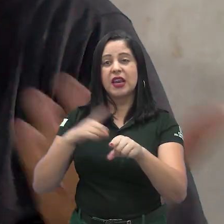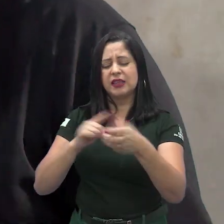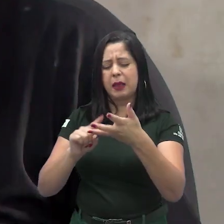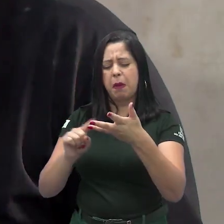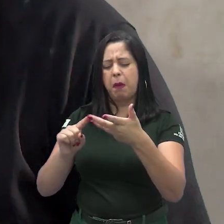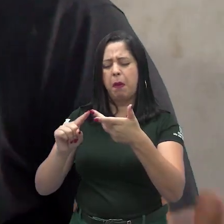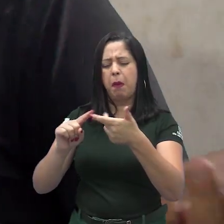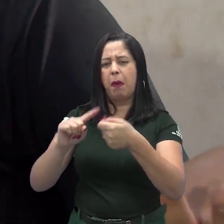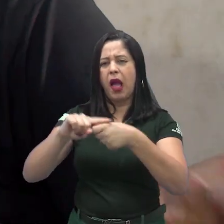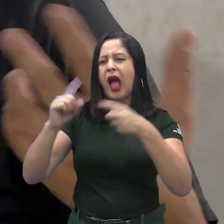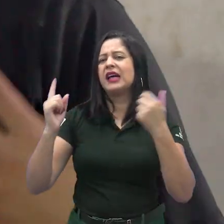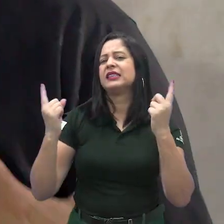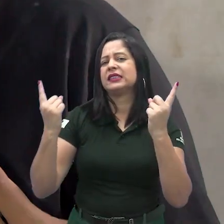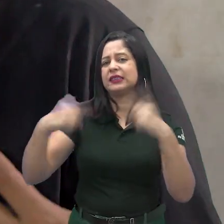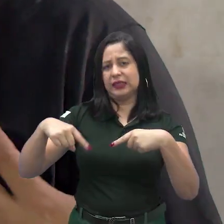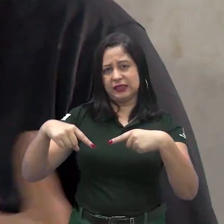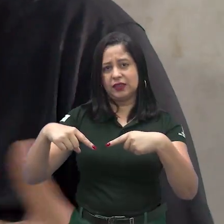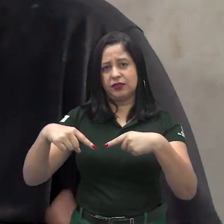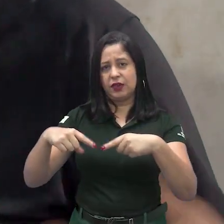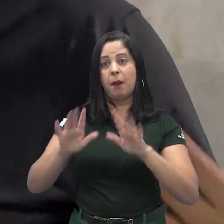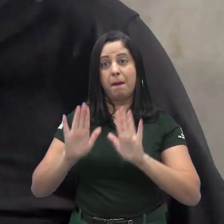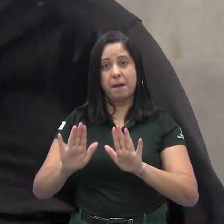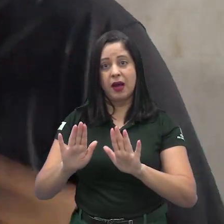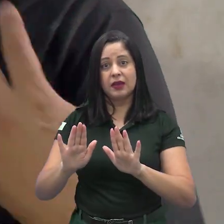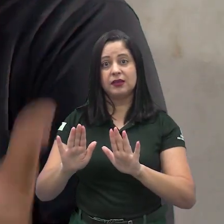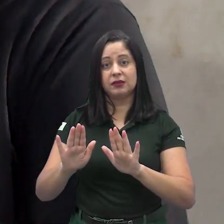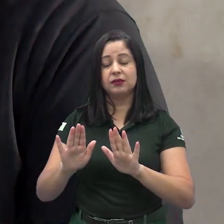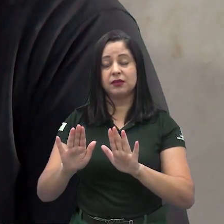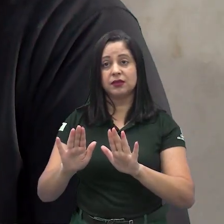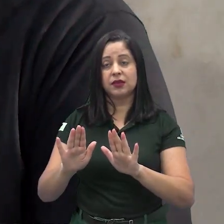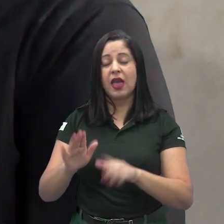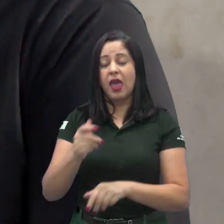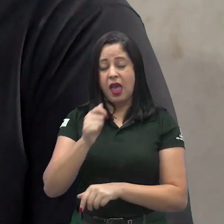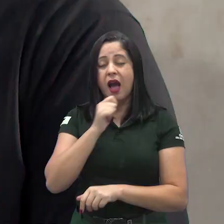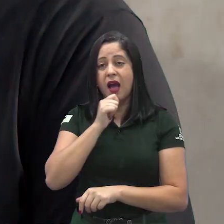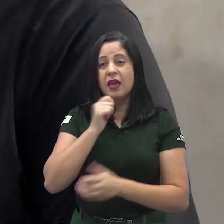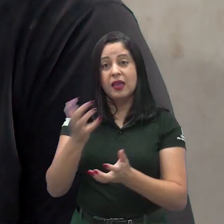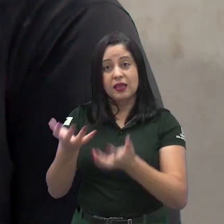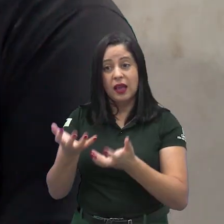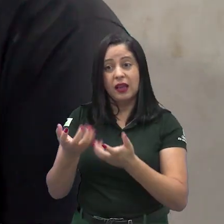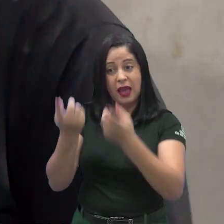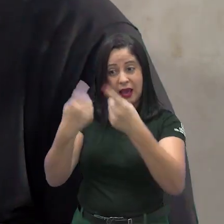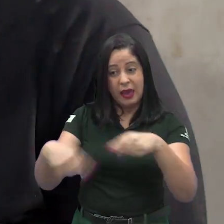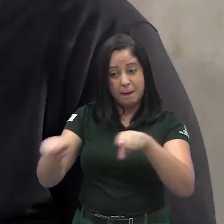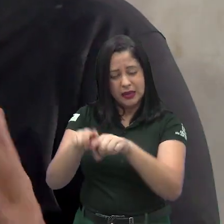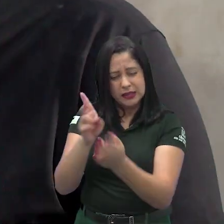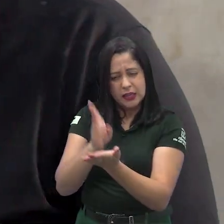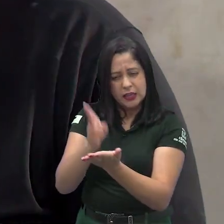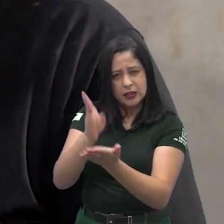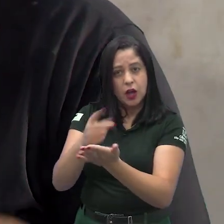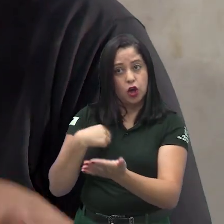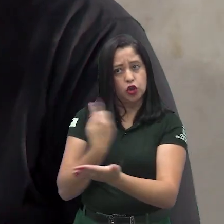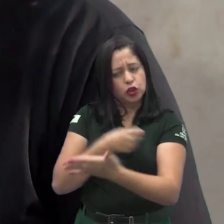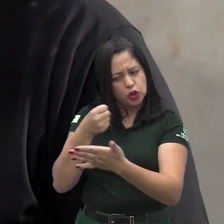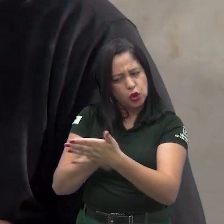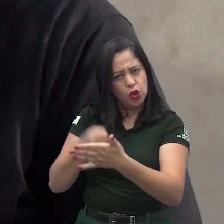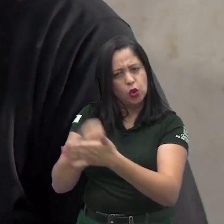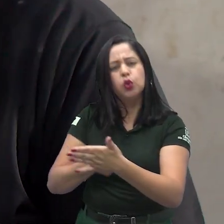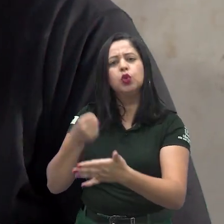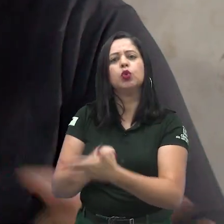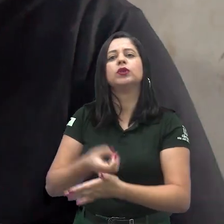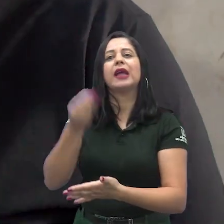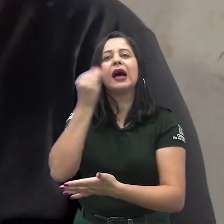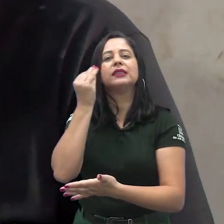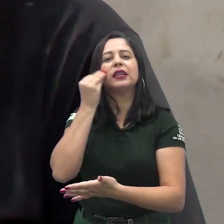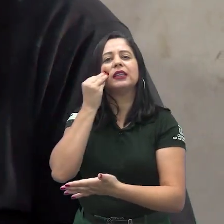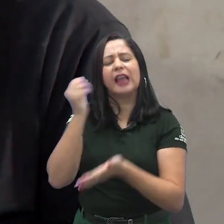vários desafios, né, por nossa parte, por parte deles, mas ainda assim a gente dá a batalha dos desafios para que se mantenha. Existe uma luta constante para conseguir